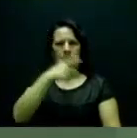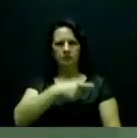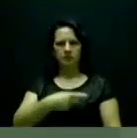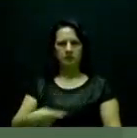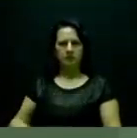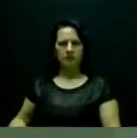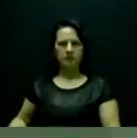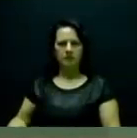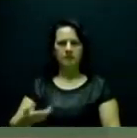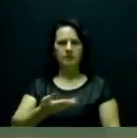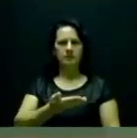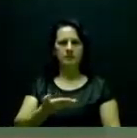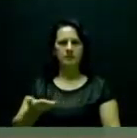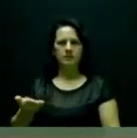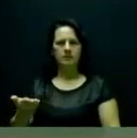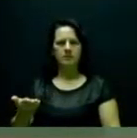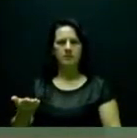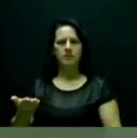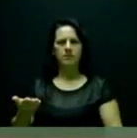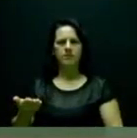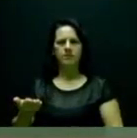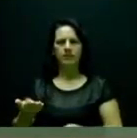presidente, nobres pares,